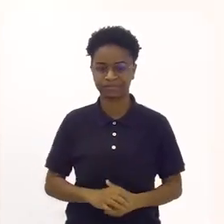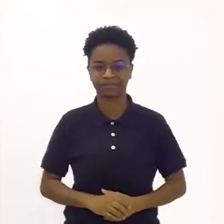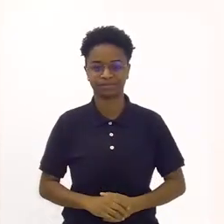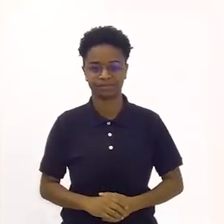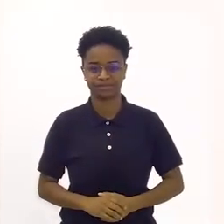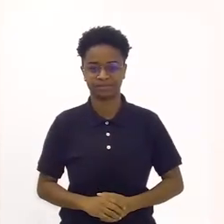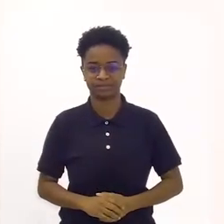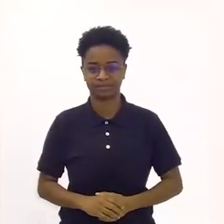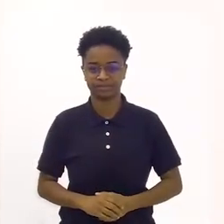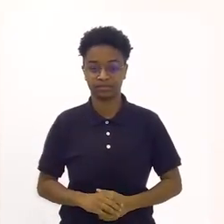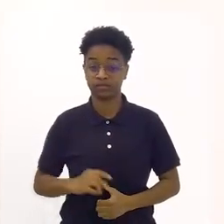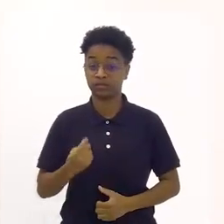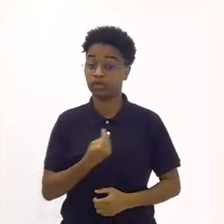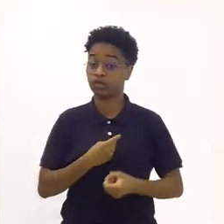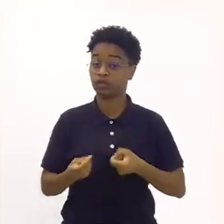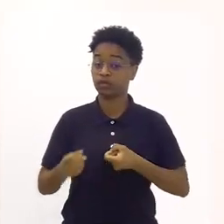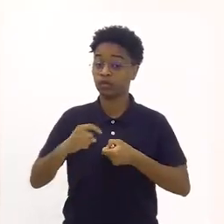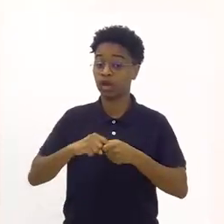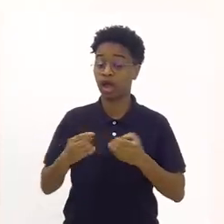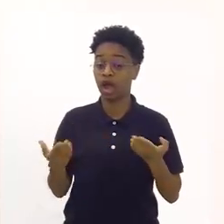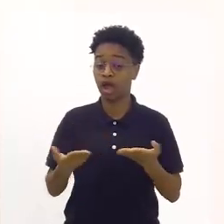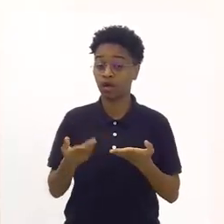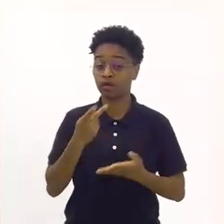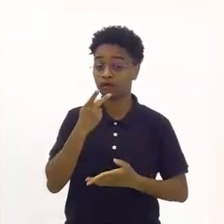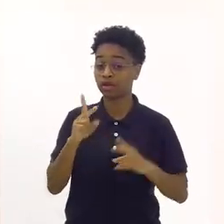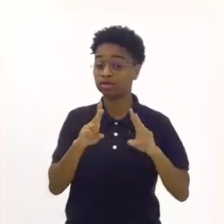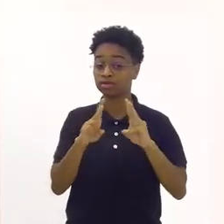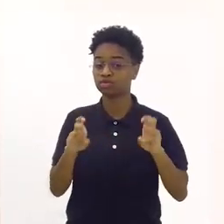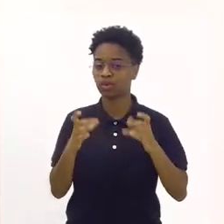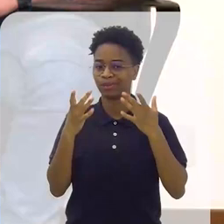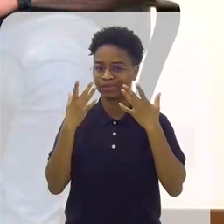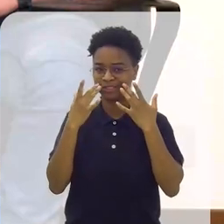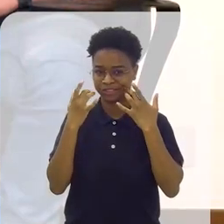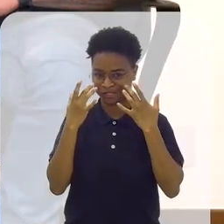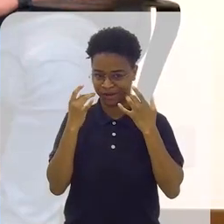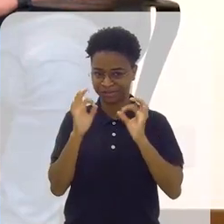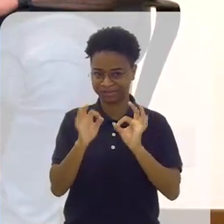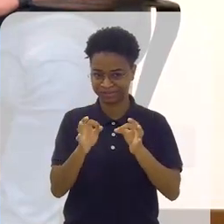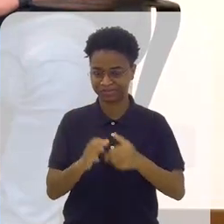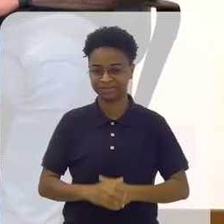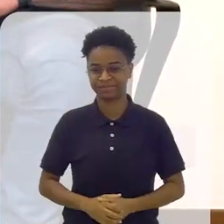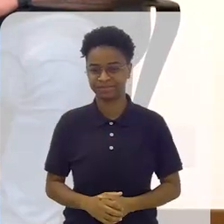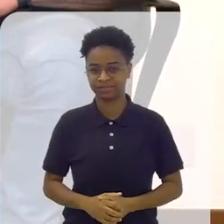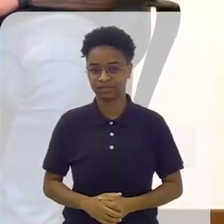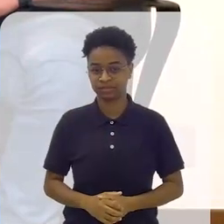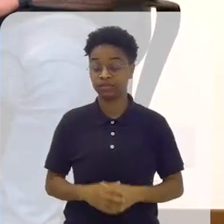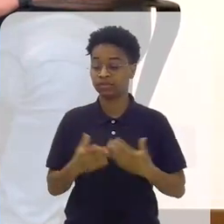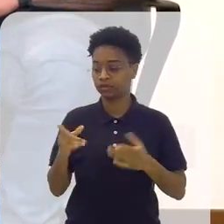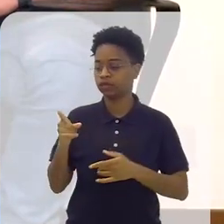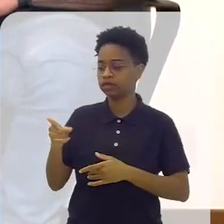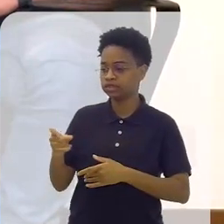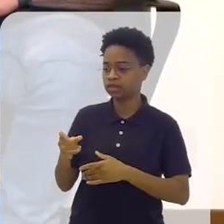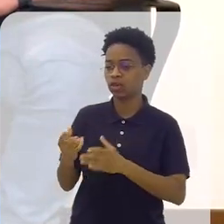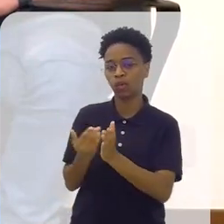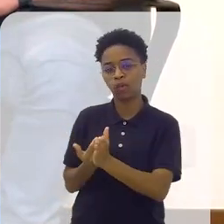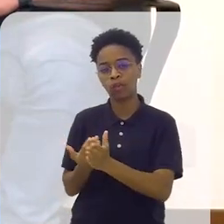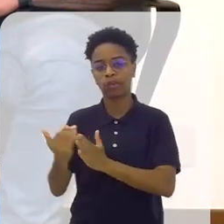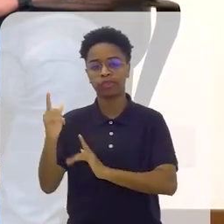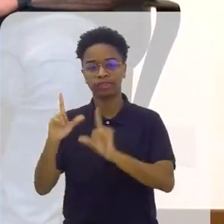Voltamos. Voltamos agora para falar sobre teatro. Sim. Aí você sai da